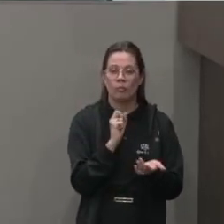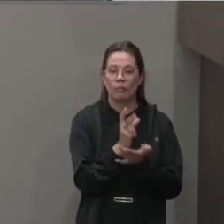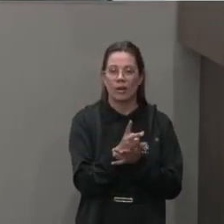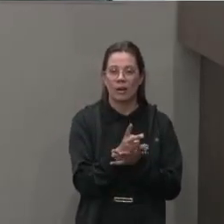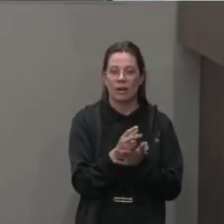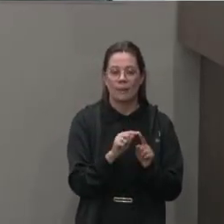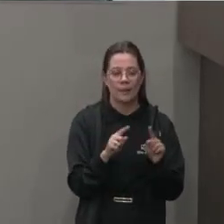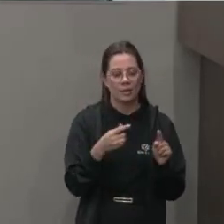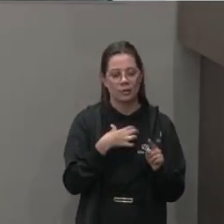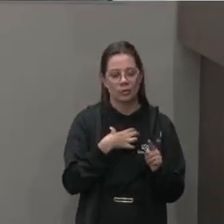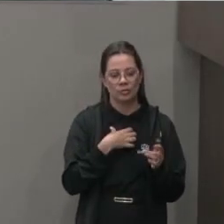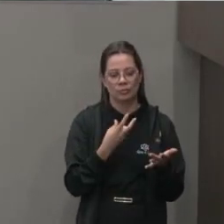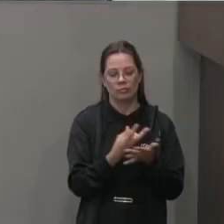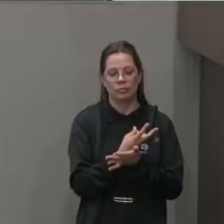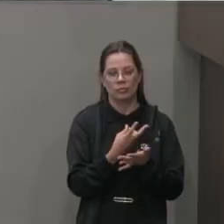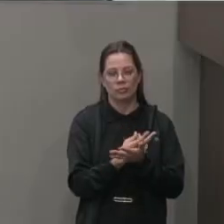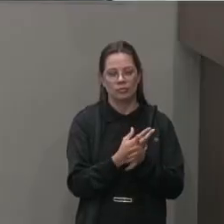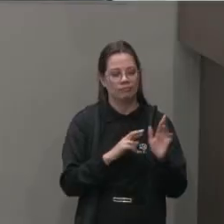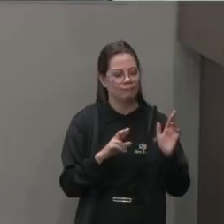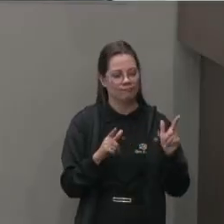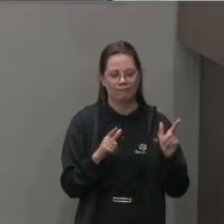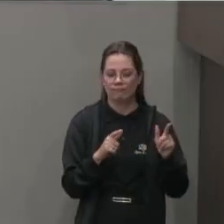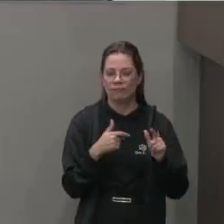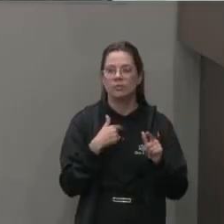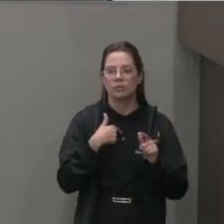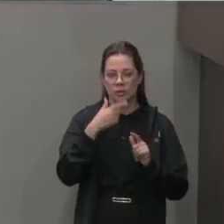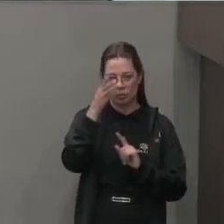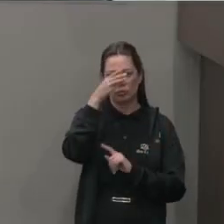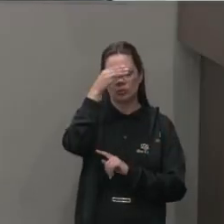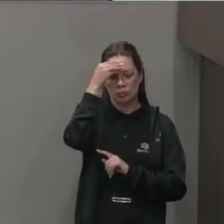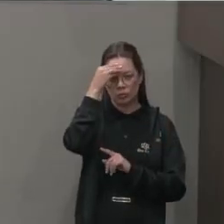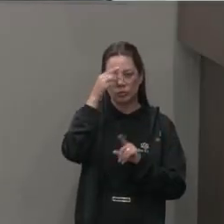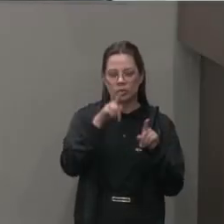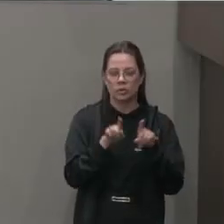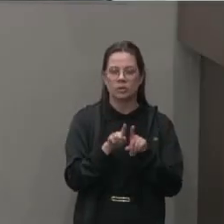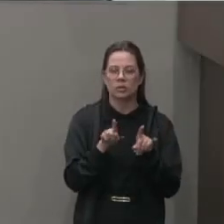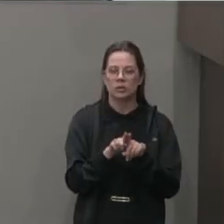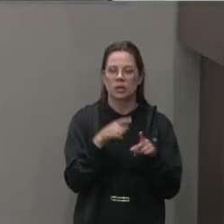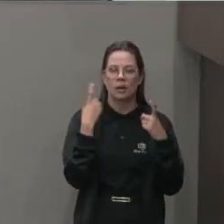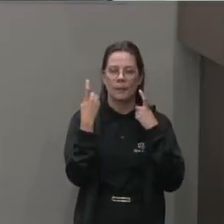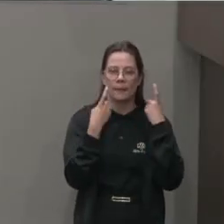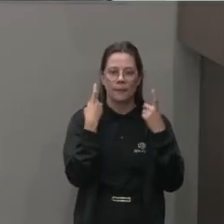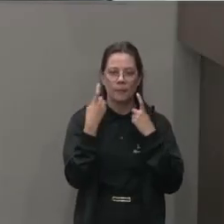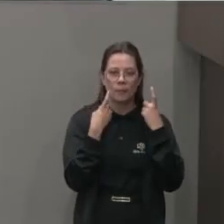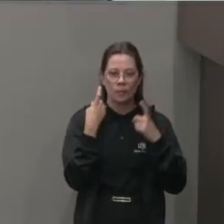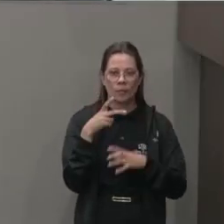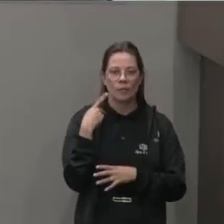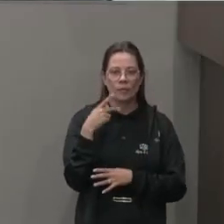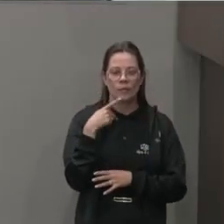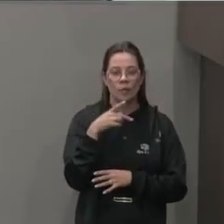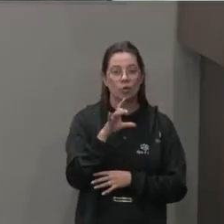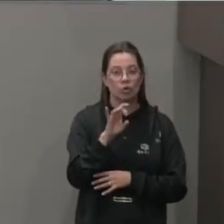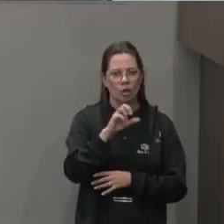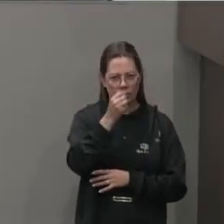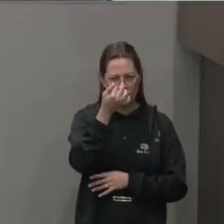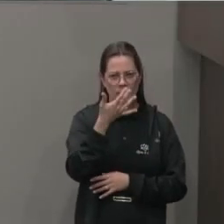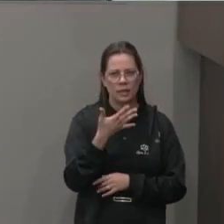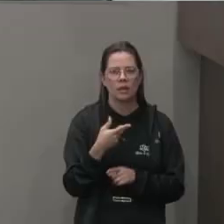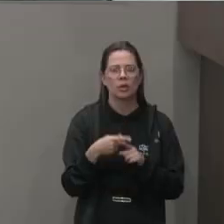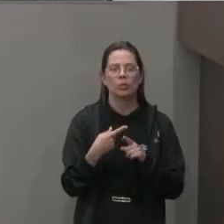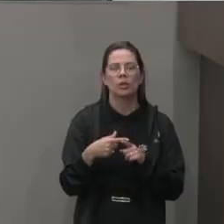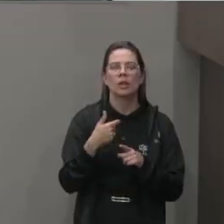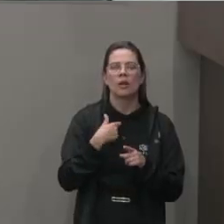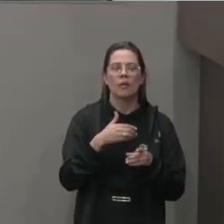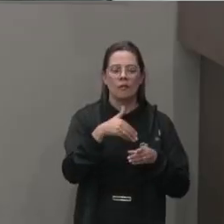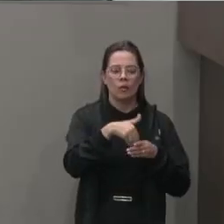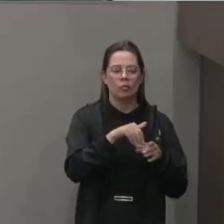forma, onerando o empresário neste caso específico. Mas eu entendi muito a sua preocupação, vereador, mas só estou justificando aqui o meu voto e vou conceder a